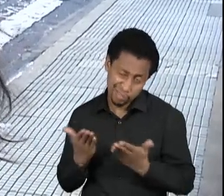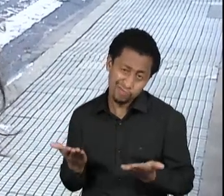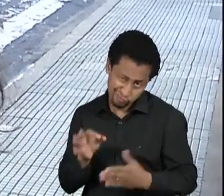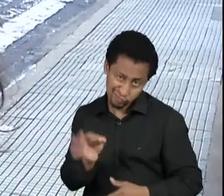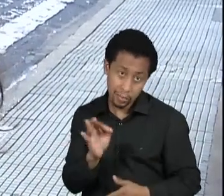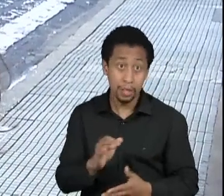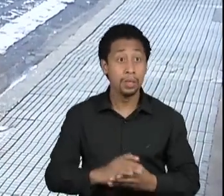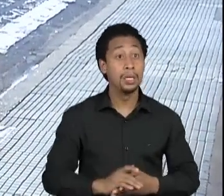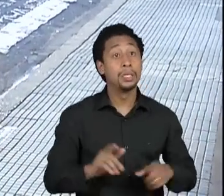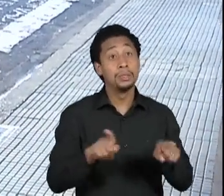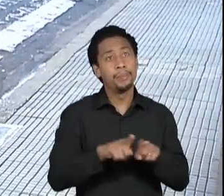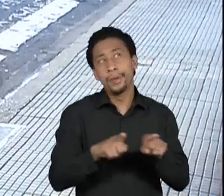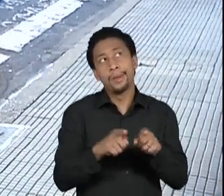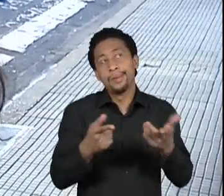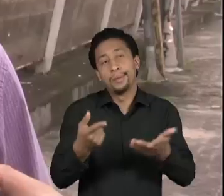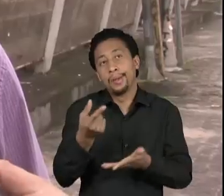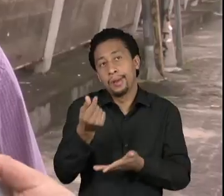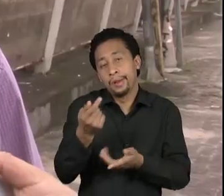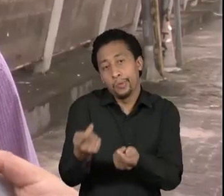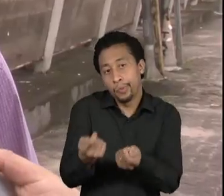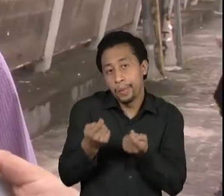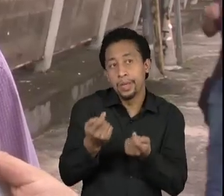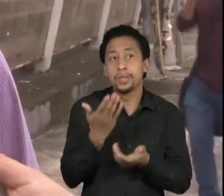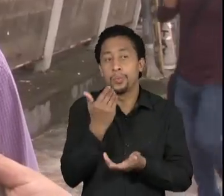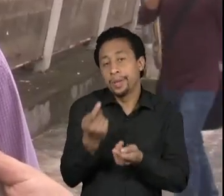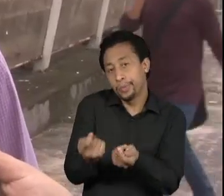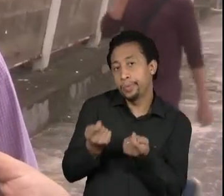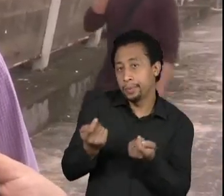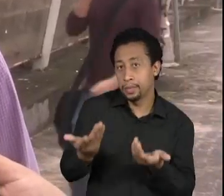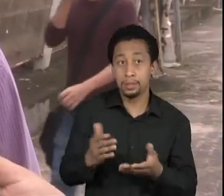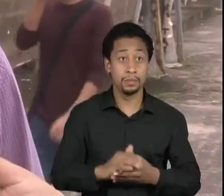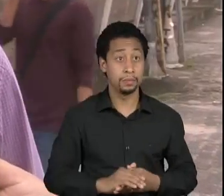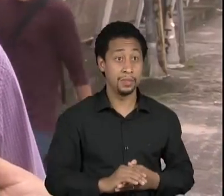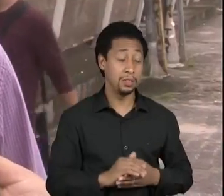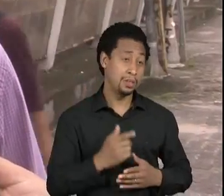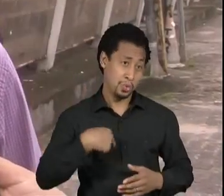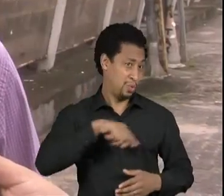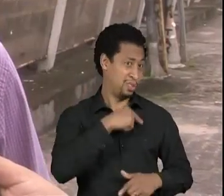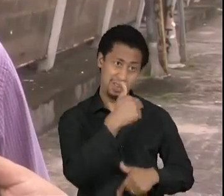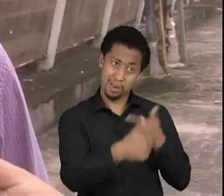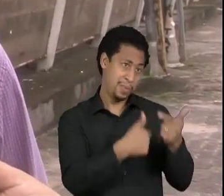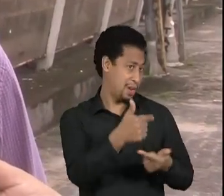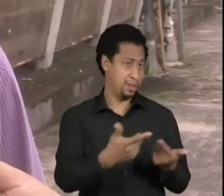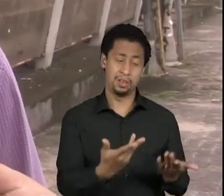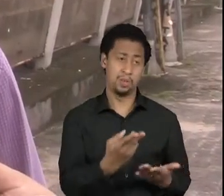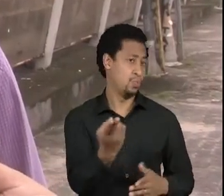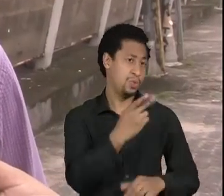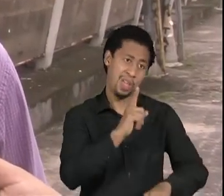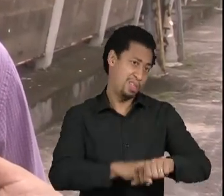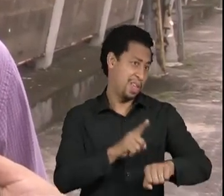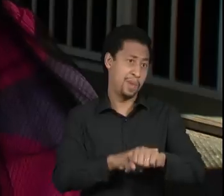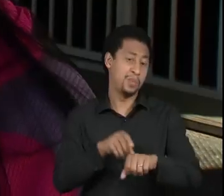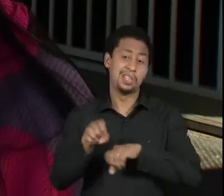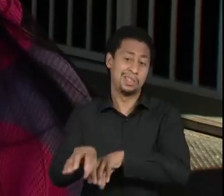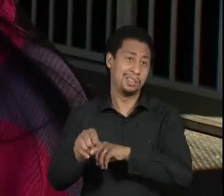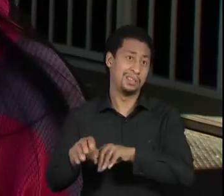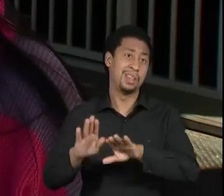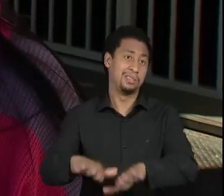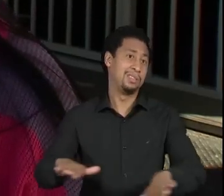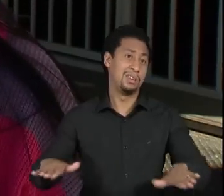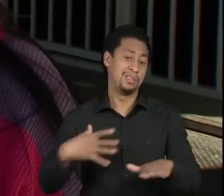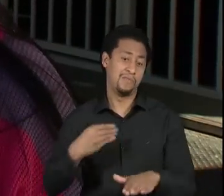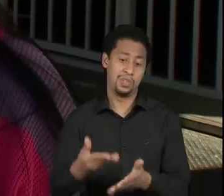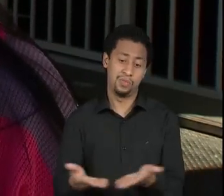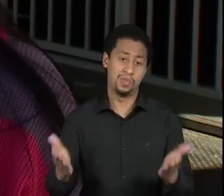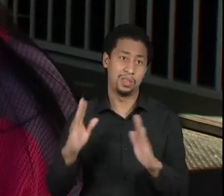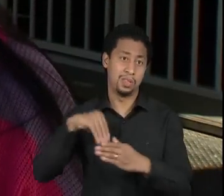a economia do dinheiro, alimentação. A gente trabalha, não vai ter tempo para educar nossos filhos em casa. Eu não saberia